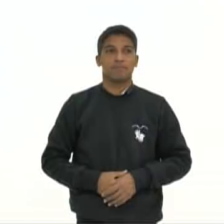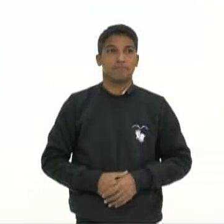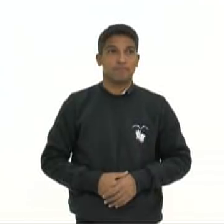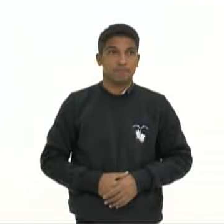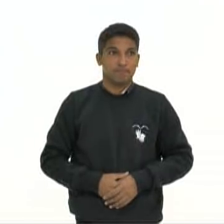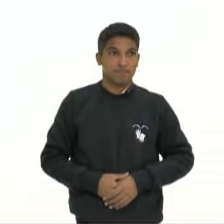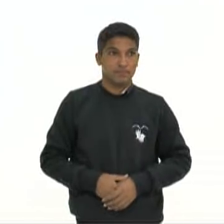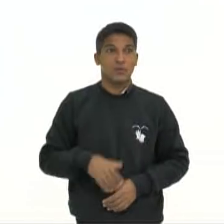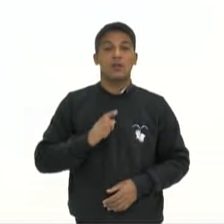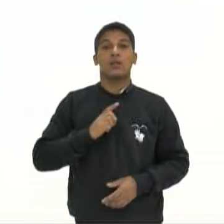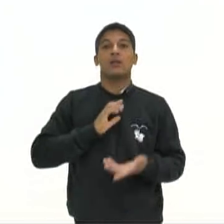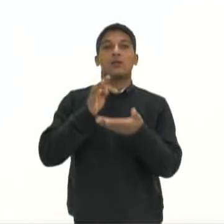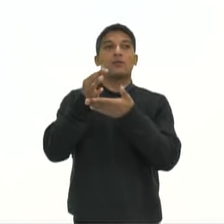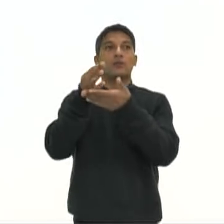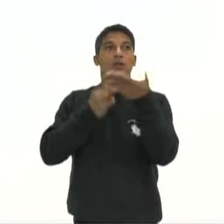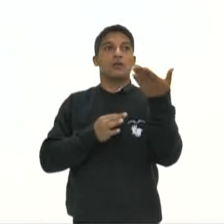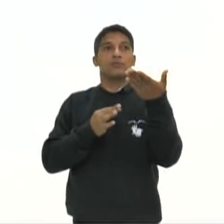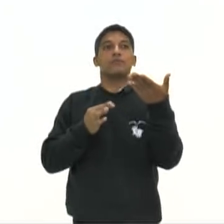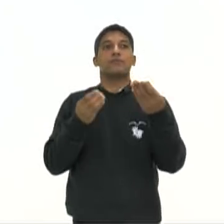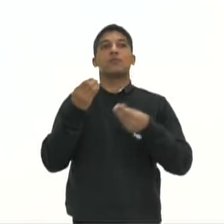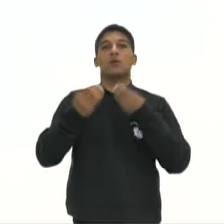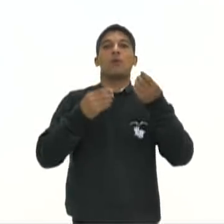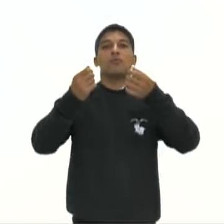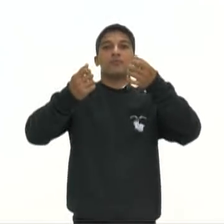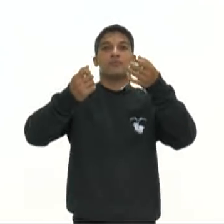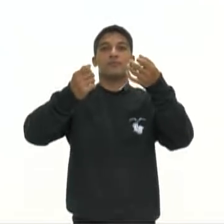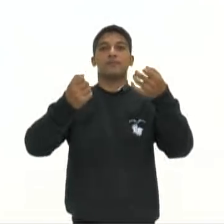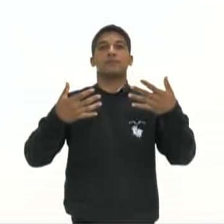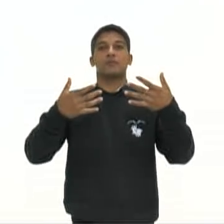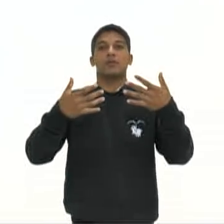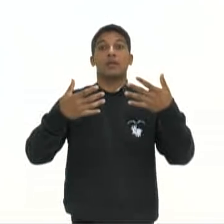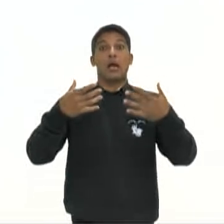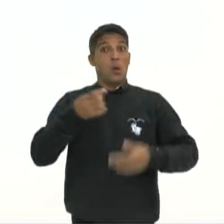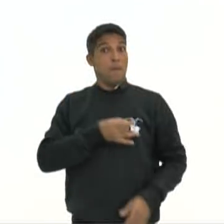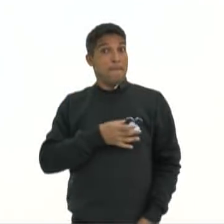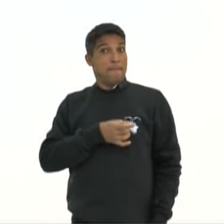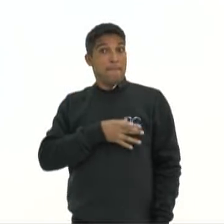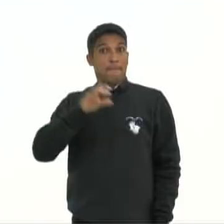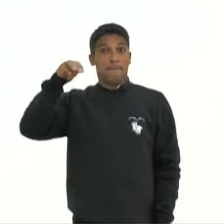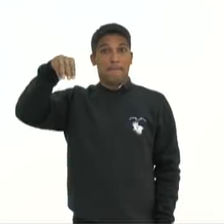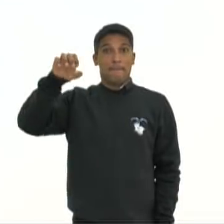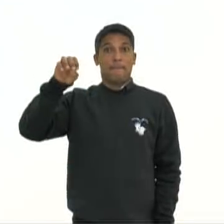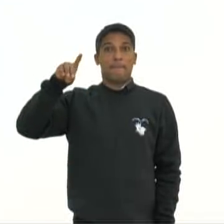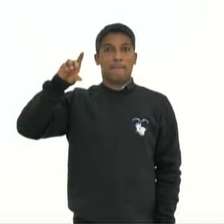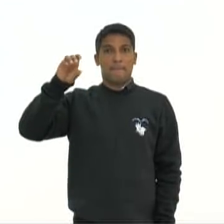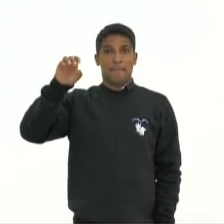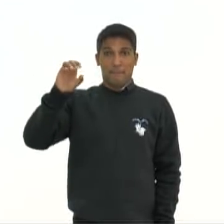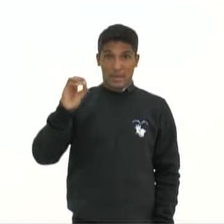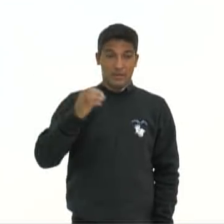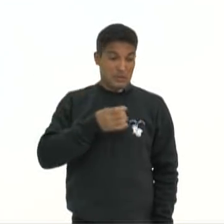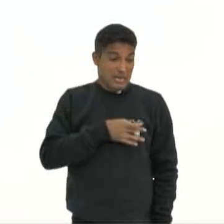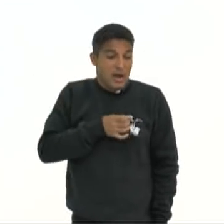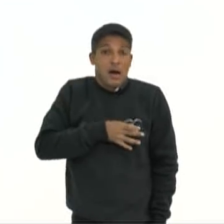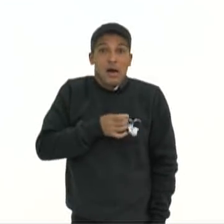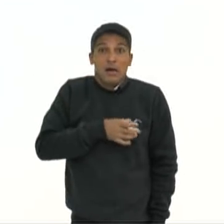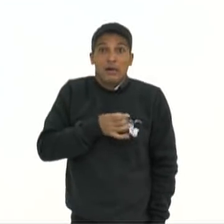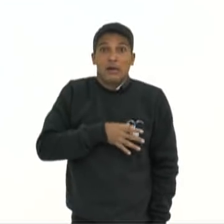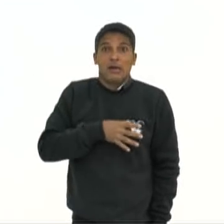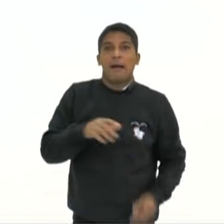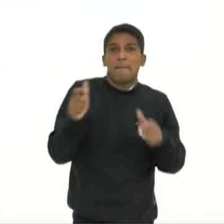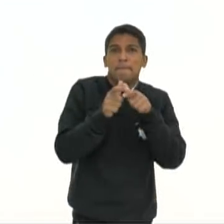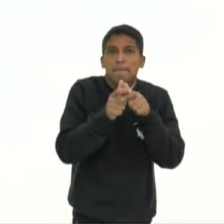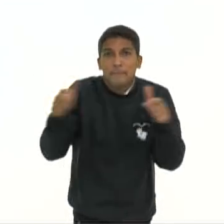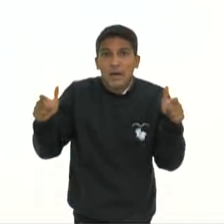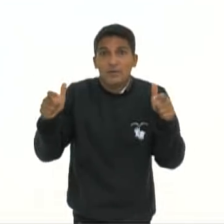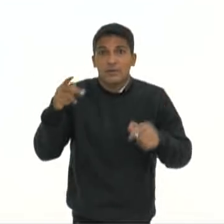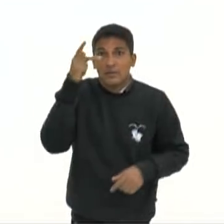pouco então sobre como é que esse medo permeava a grande maioria das pessoas. Então, a grande maioria das pessoas vivia no